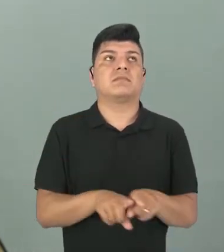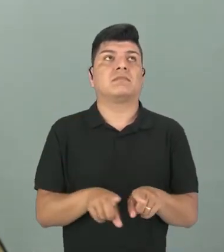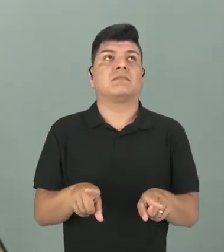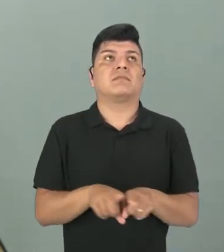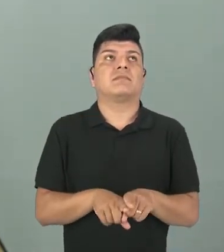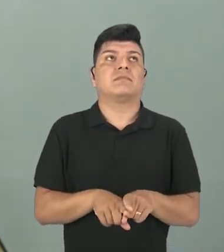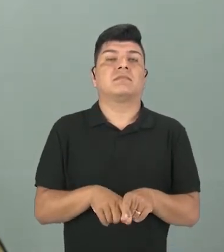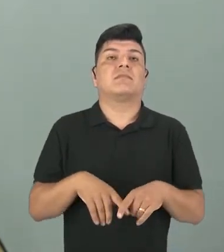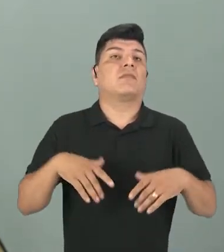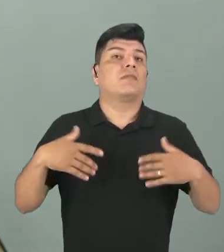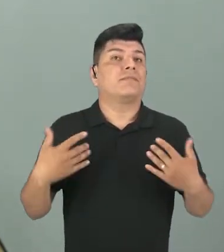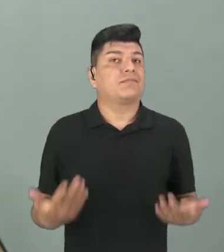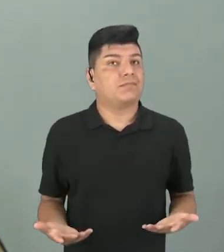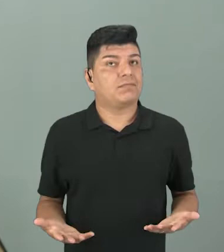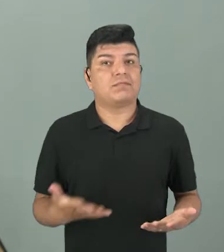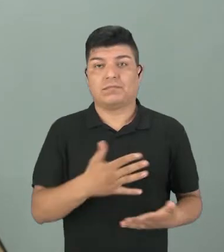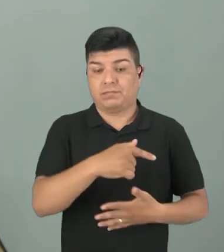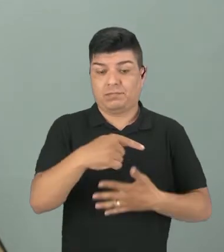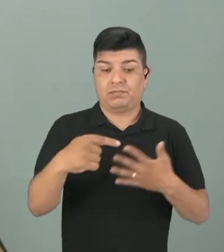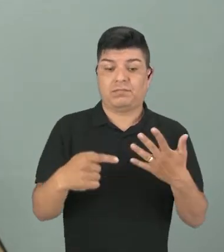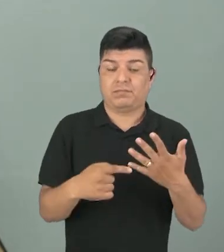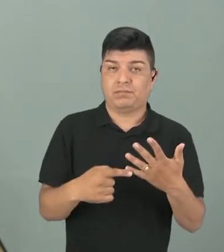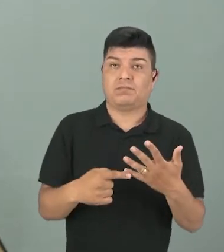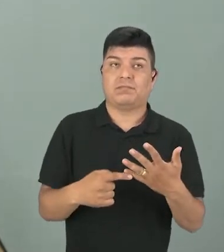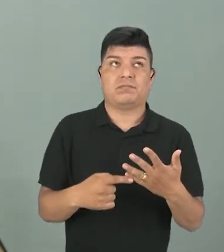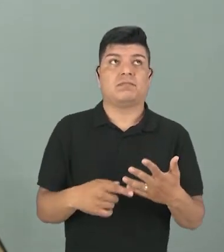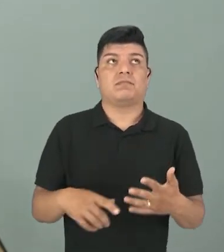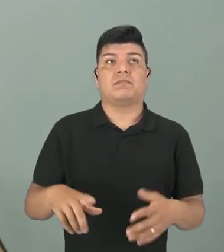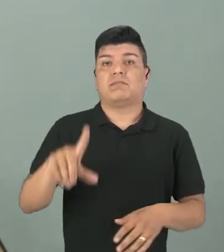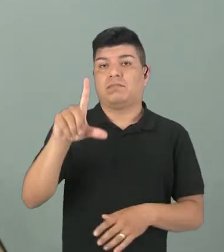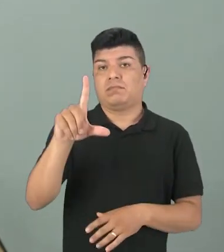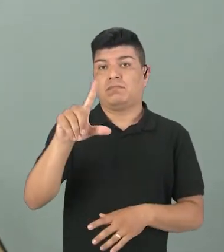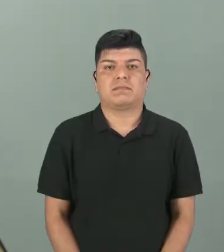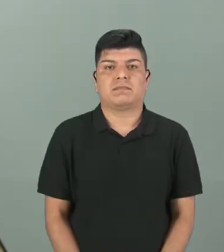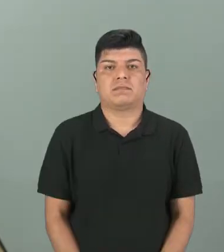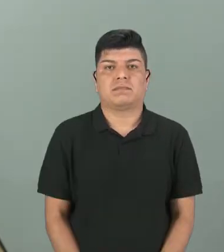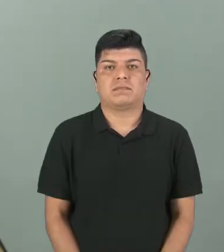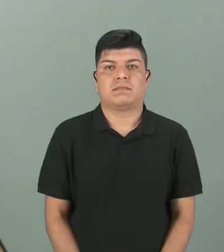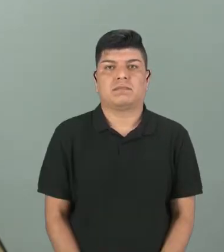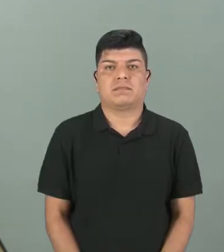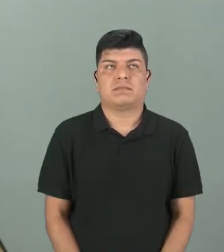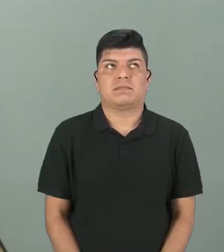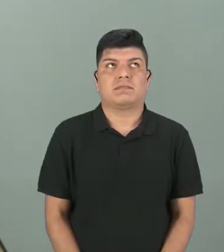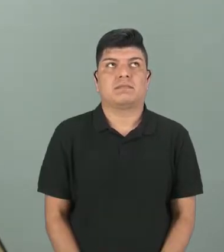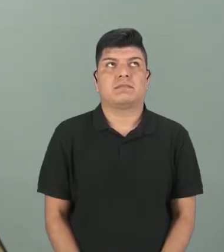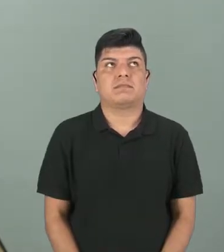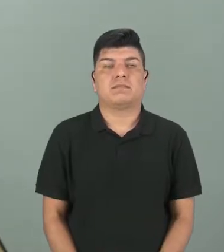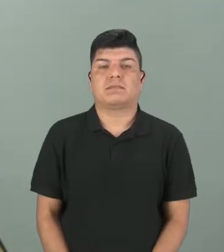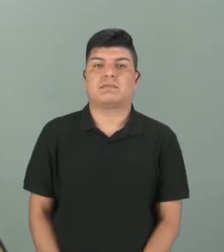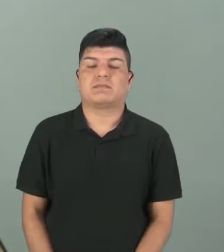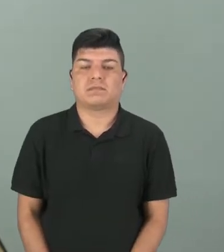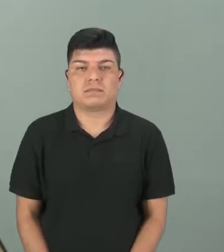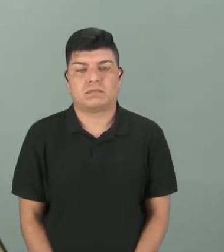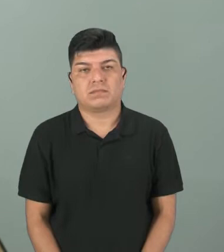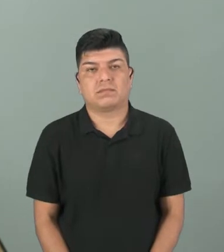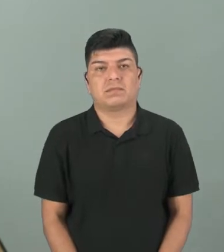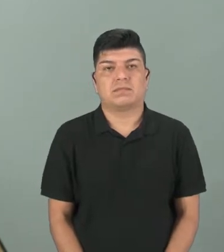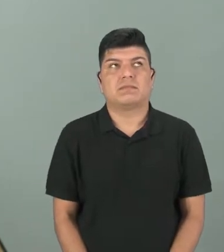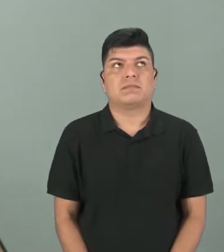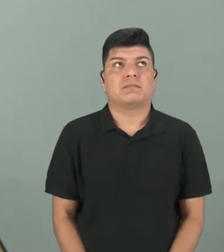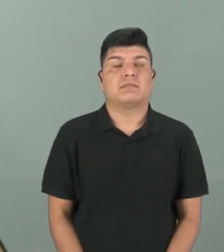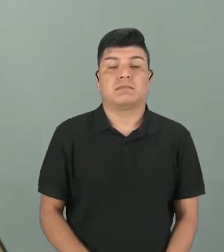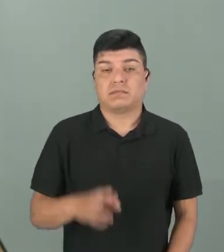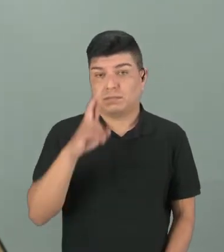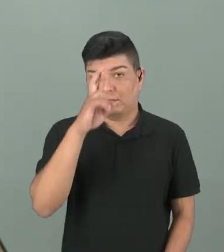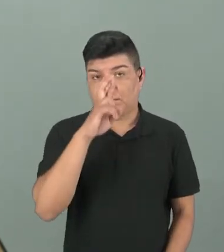Que elemento é esse, gente? Nós temos o lead da notícia. Então, nós